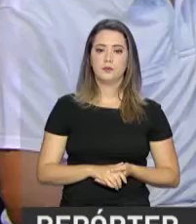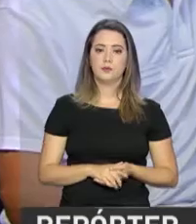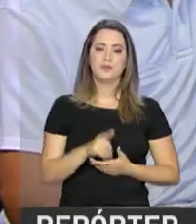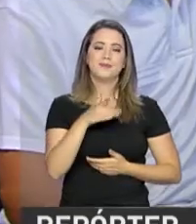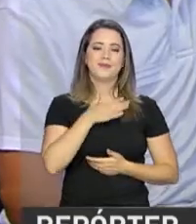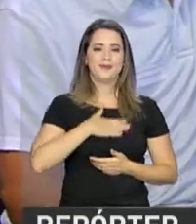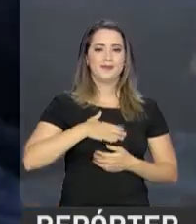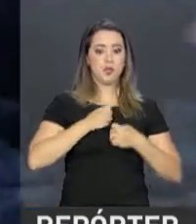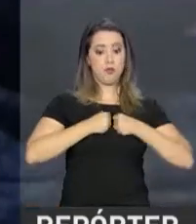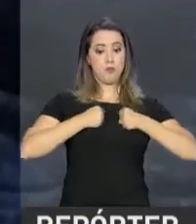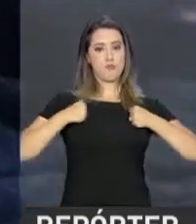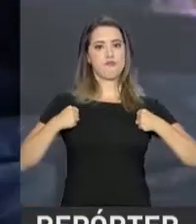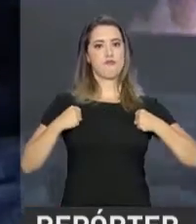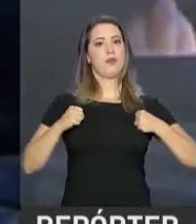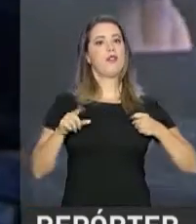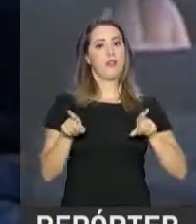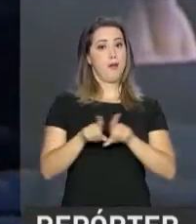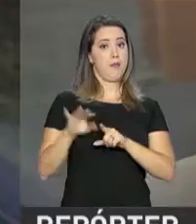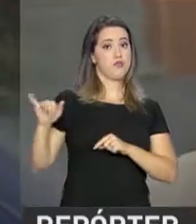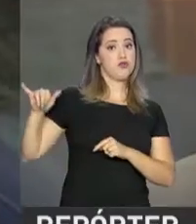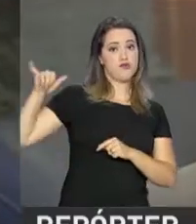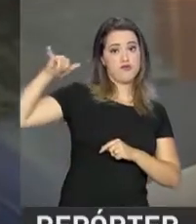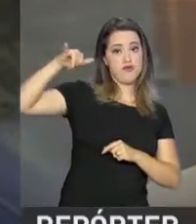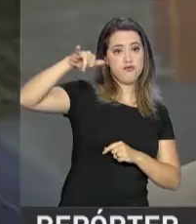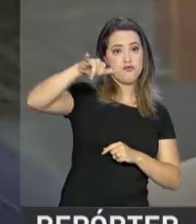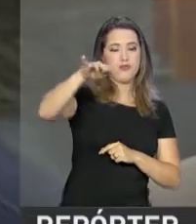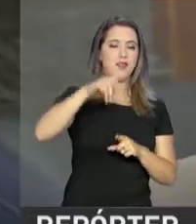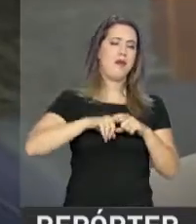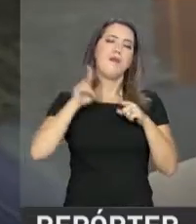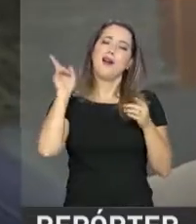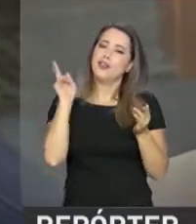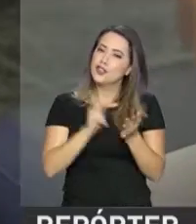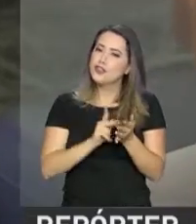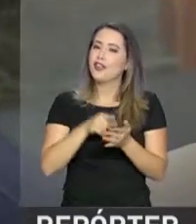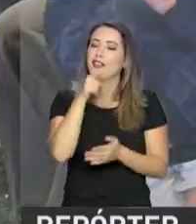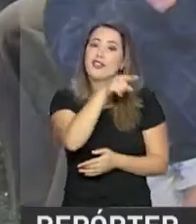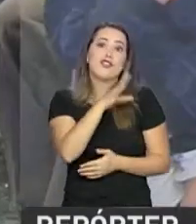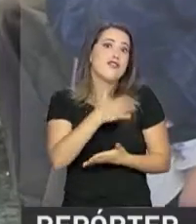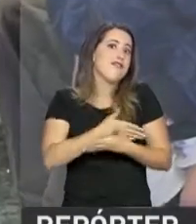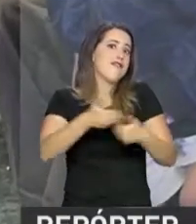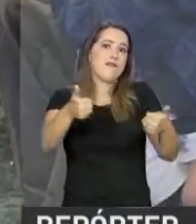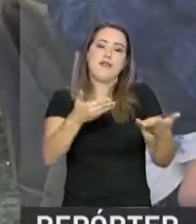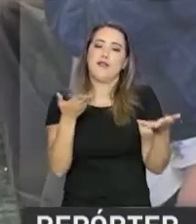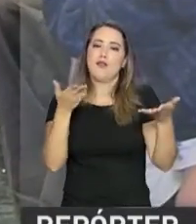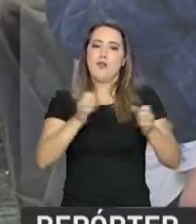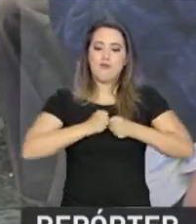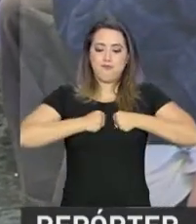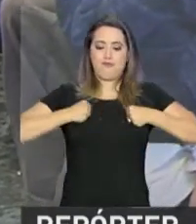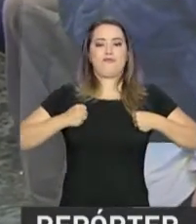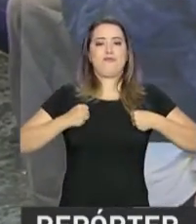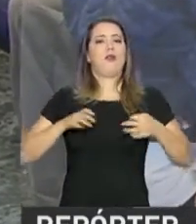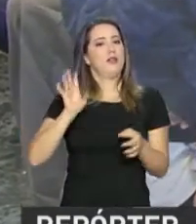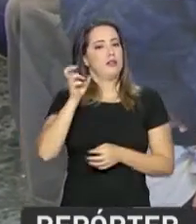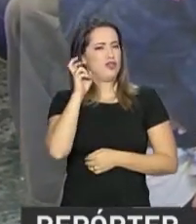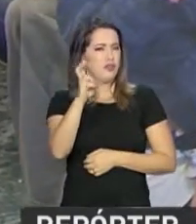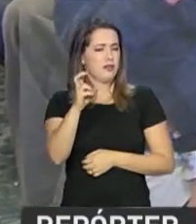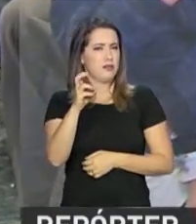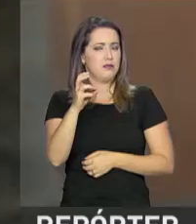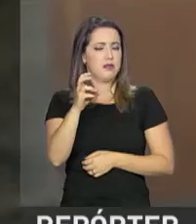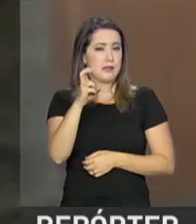de super heróis e aviões mas o verdadeiro super-herói é ele aos cinco anos já passou por três cirurgias